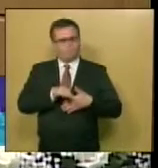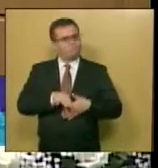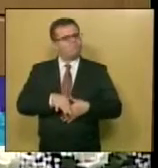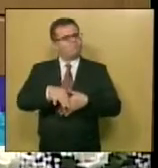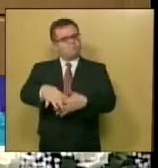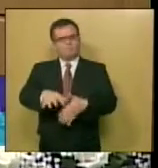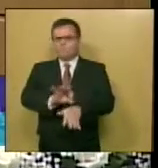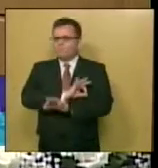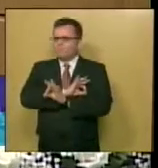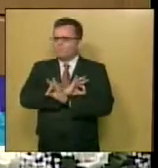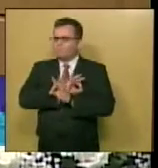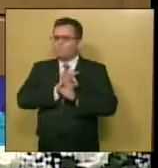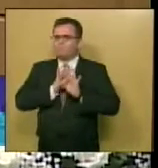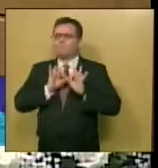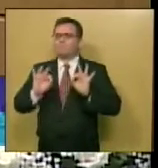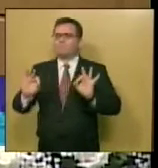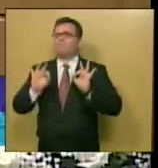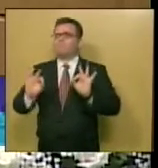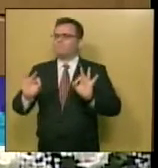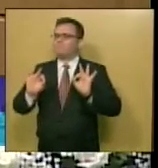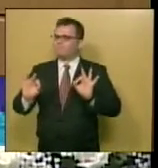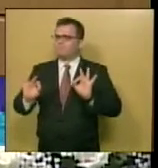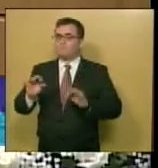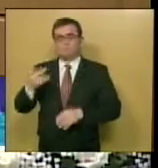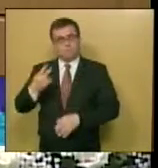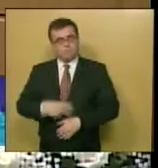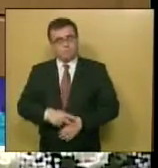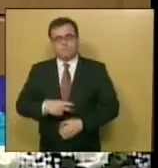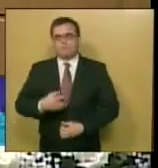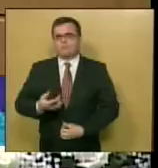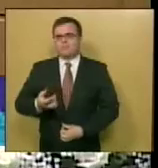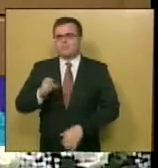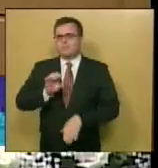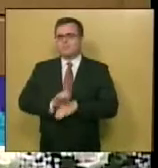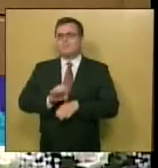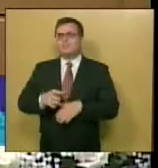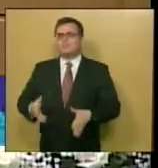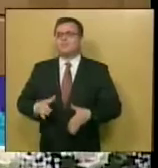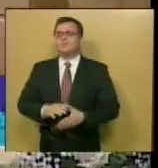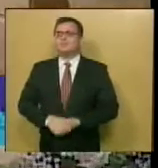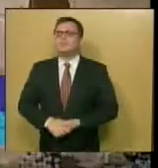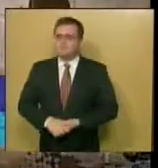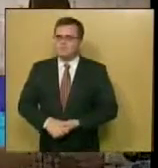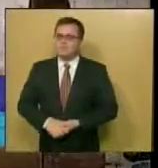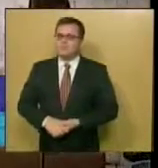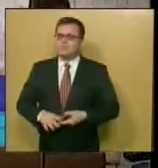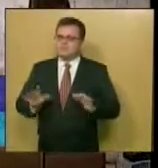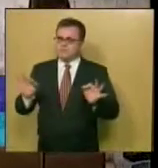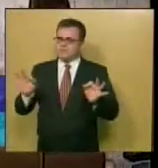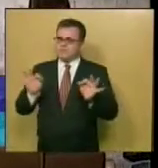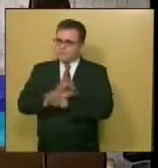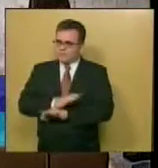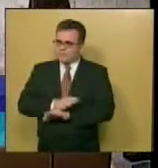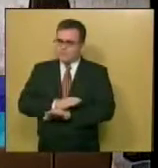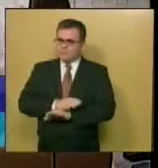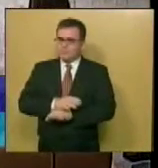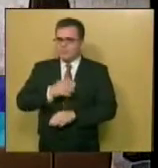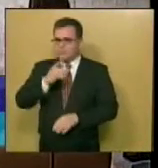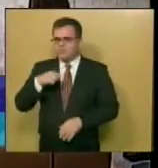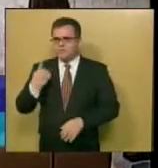lideranças da história de um Estado. Por fim, valemos-nos do Salmo